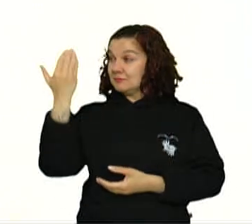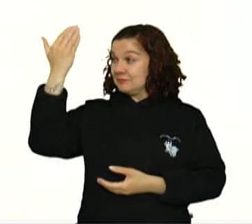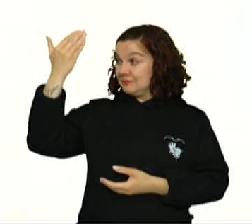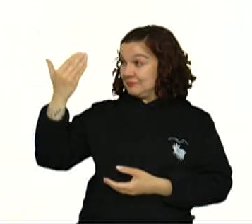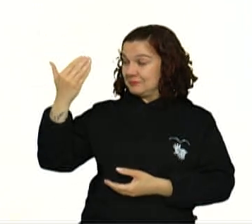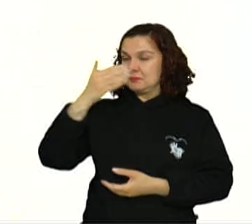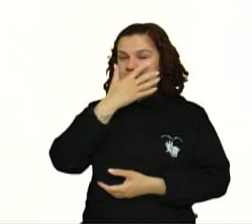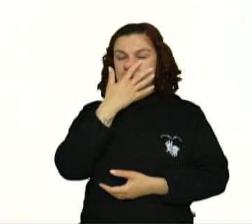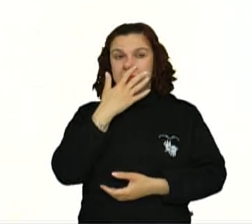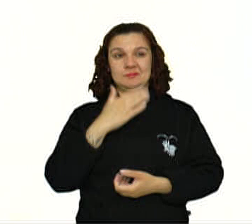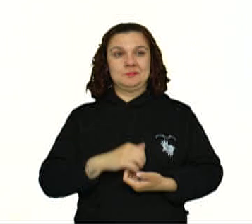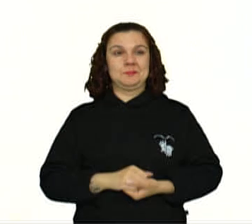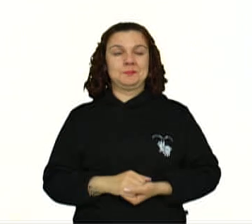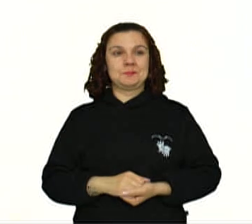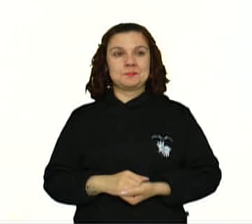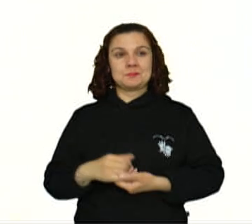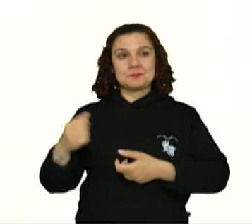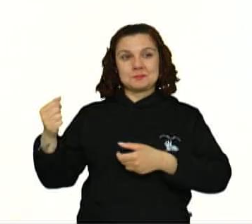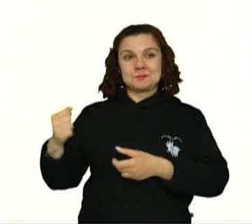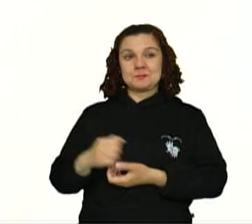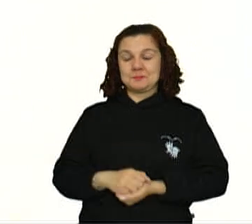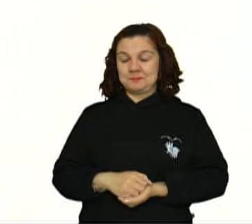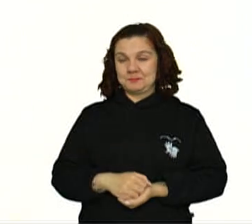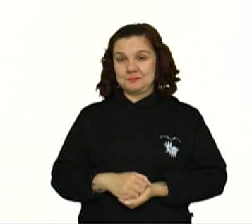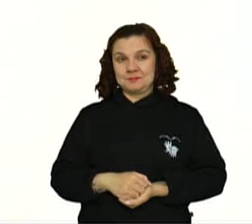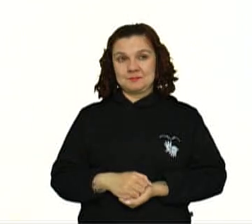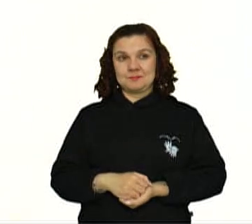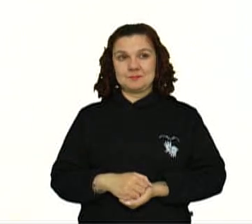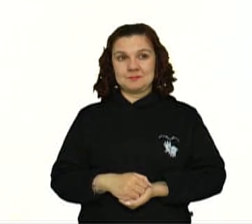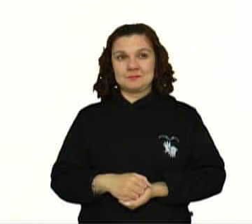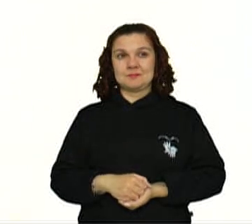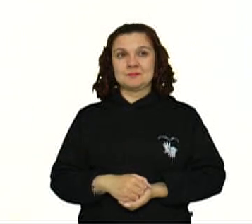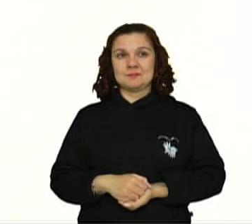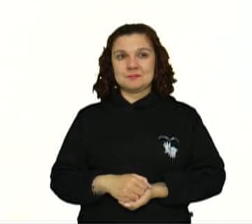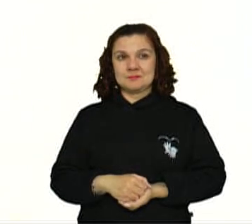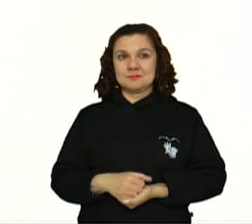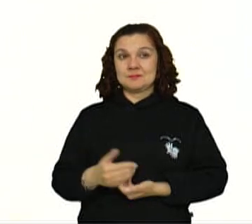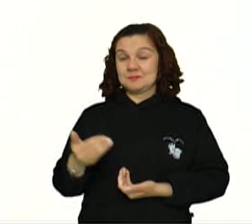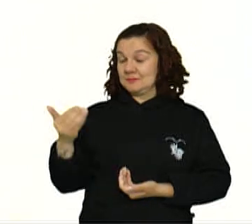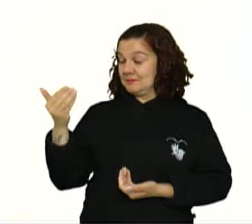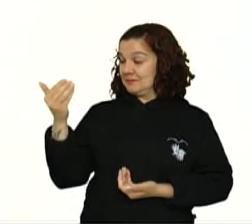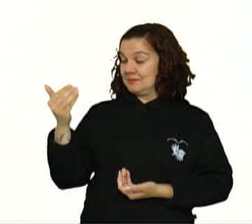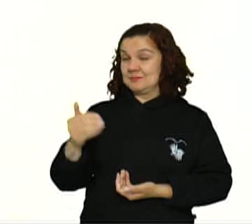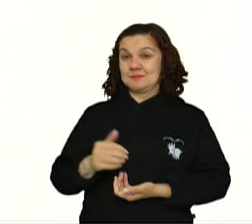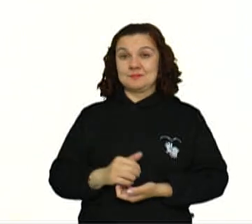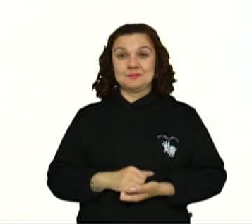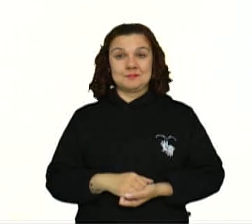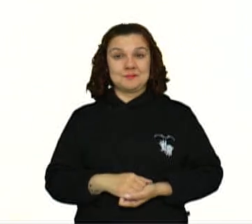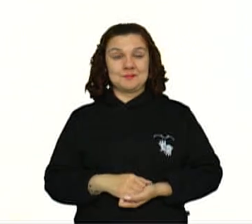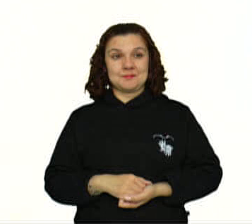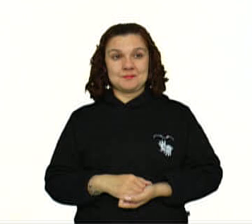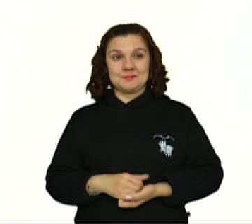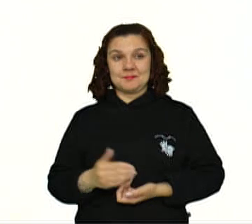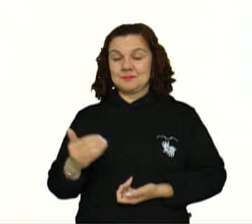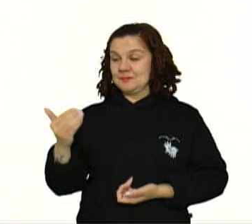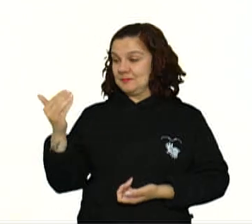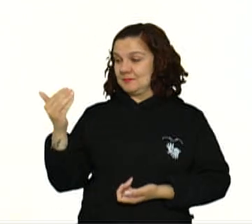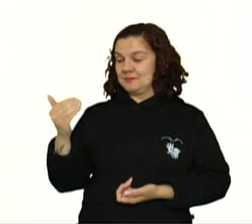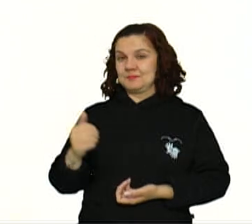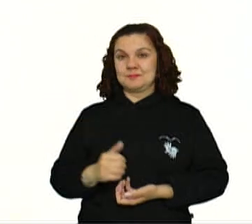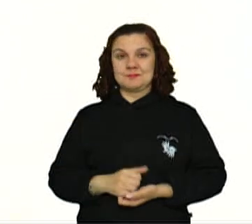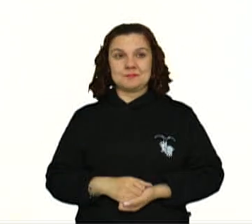alma. As chaves e as malas da Joana já estão no carro. Não encontraram o culpado. Perdi